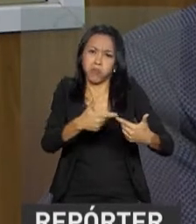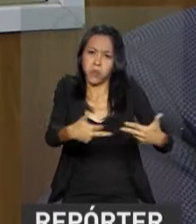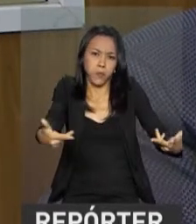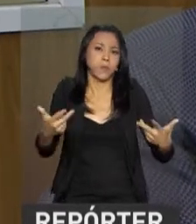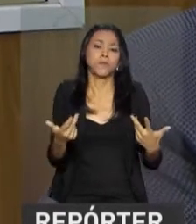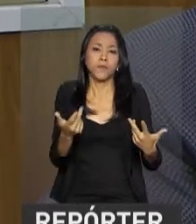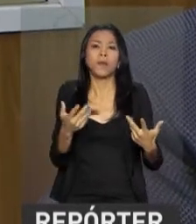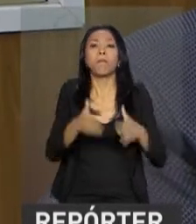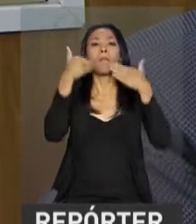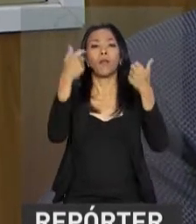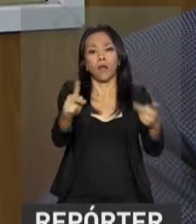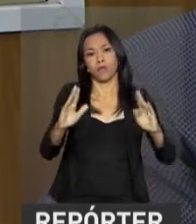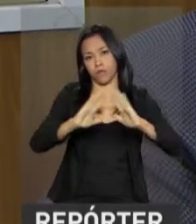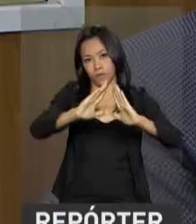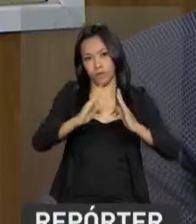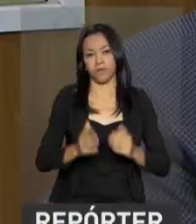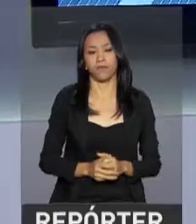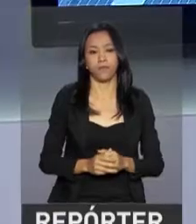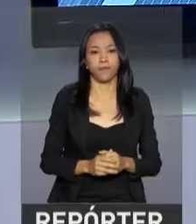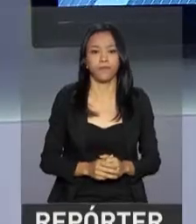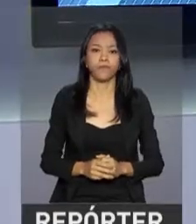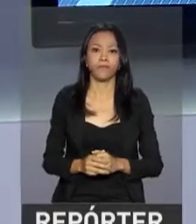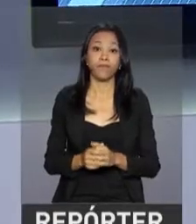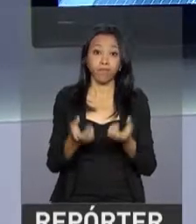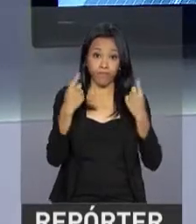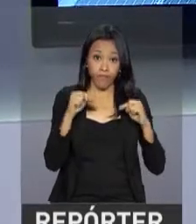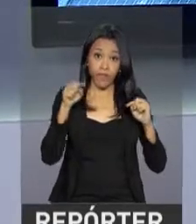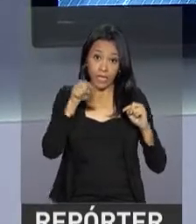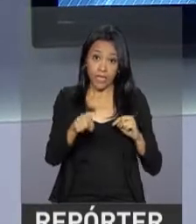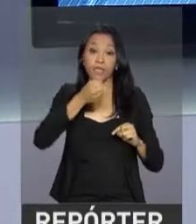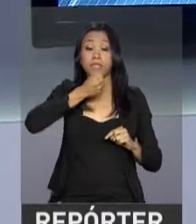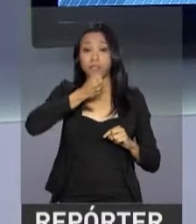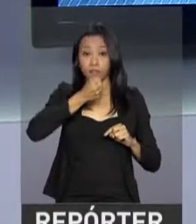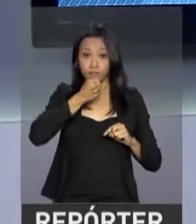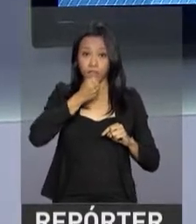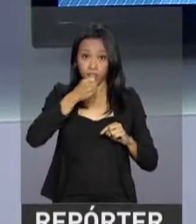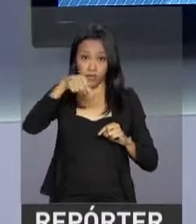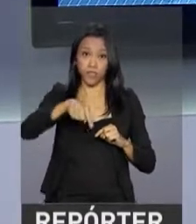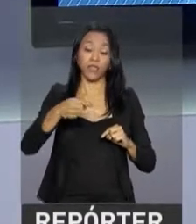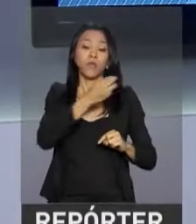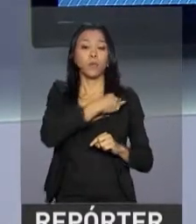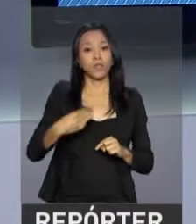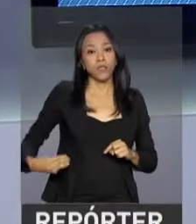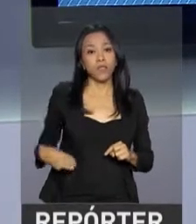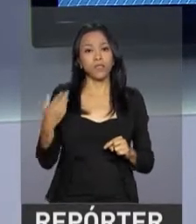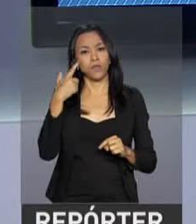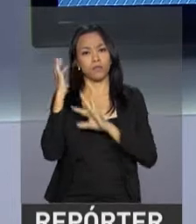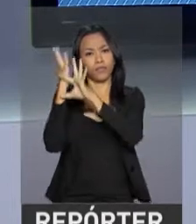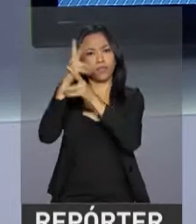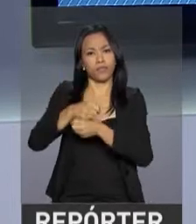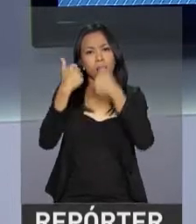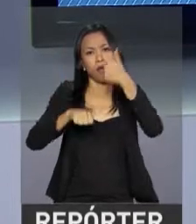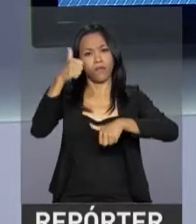melhorar a sua moradia à sua casa ainda durante o programa por dentro do governo o ministro das cidades fez um balanço de